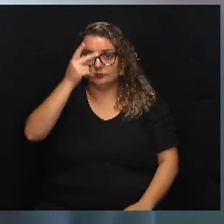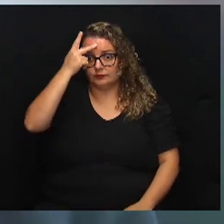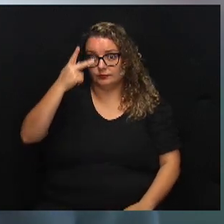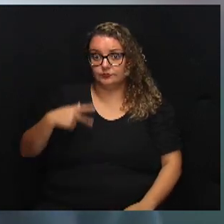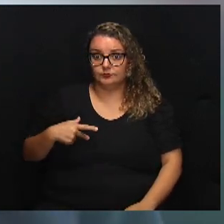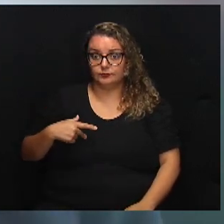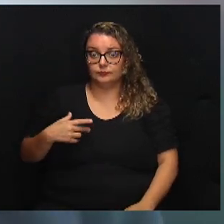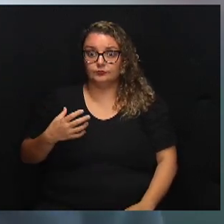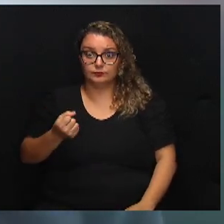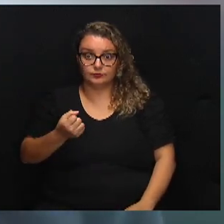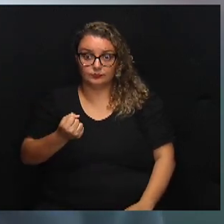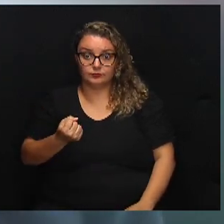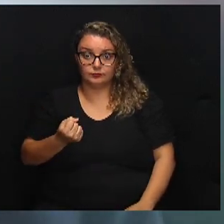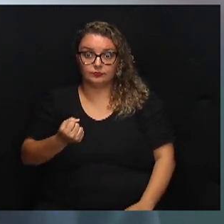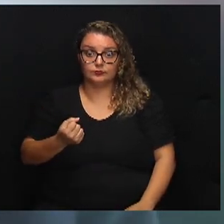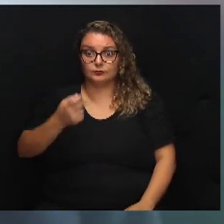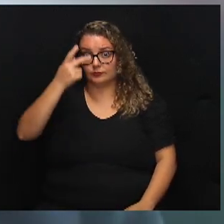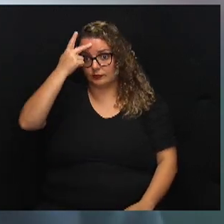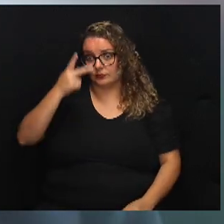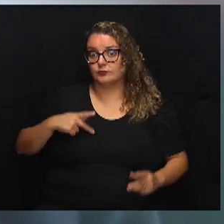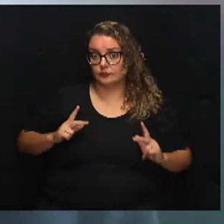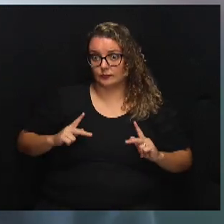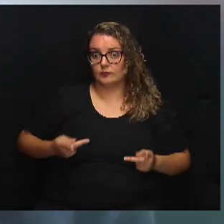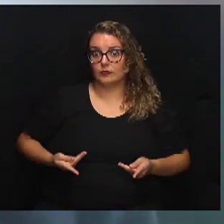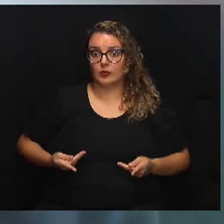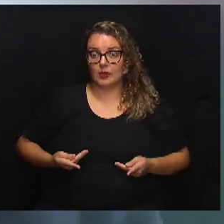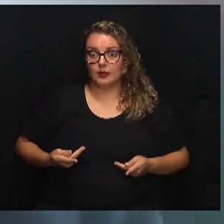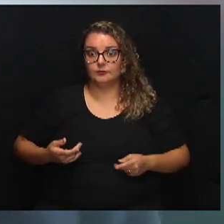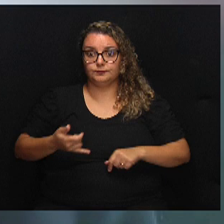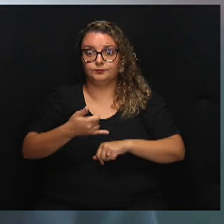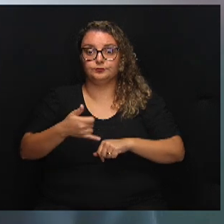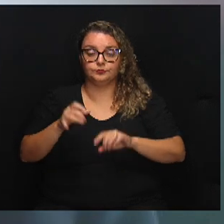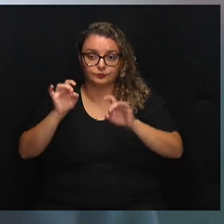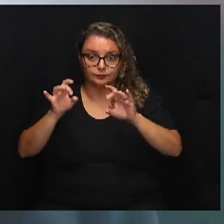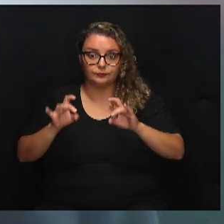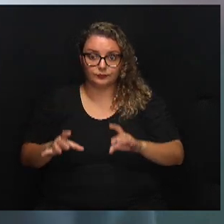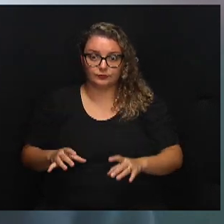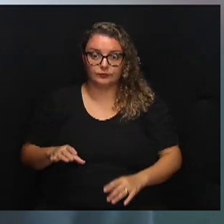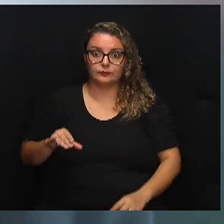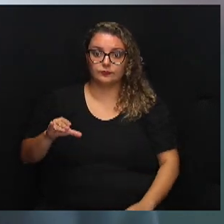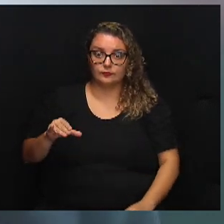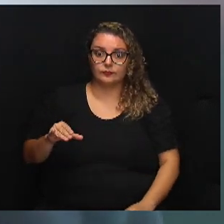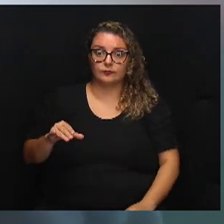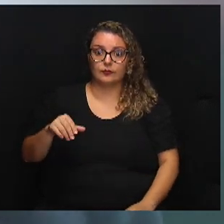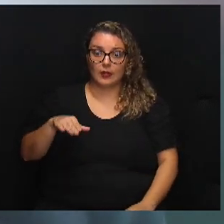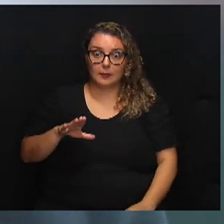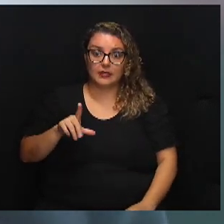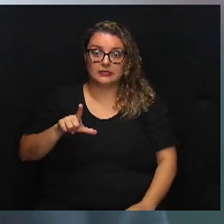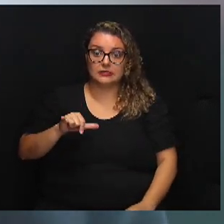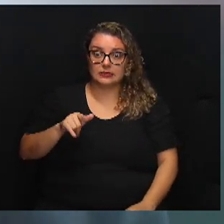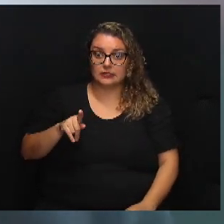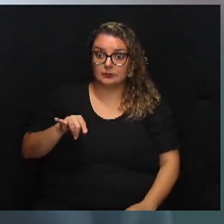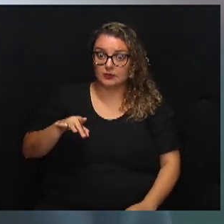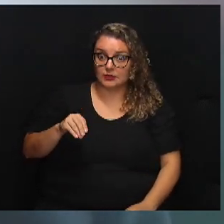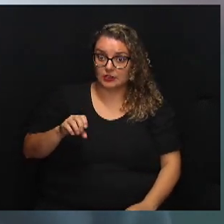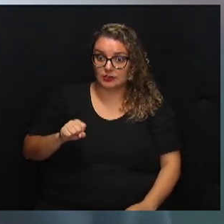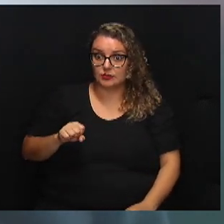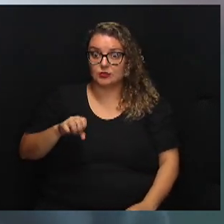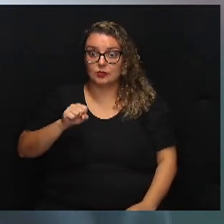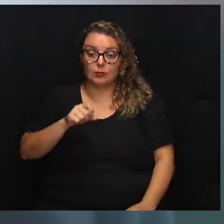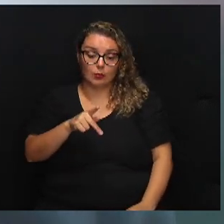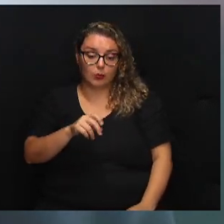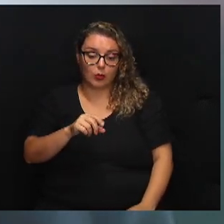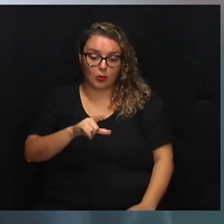humano tem gorduras específicas, aquilo que a gente chama na ciência mais os lipídios, não é? Poliinsaturados, que